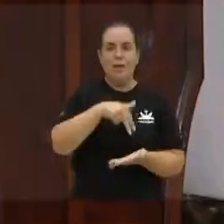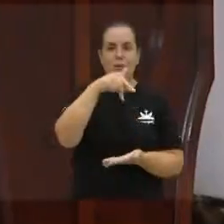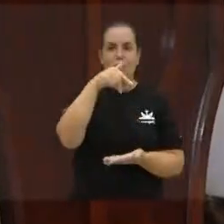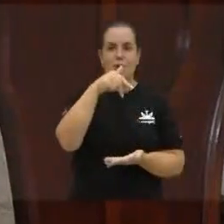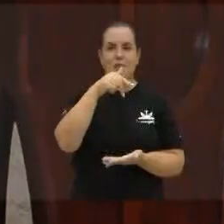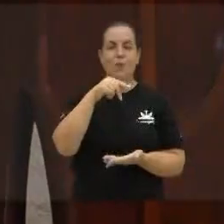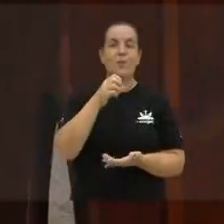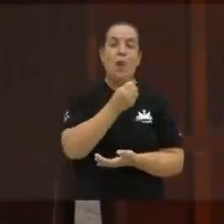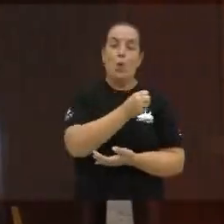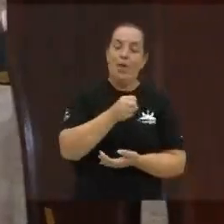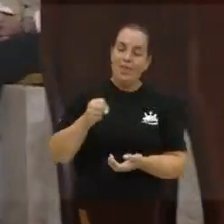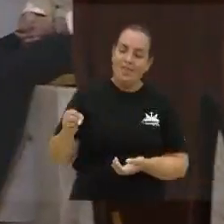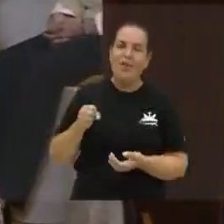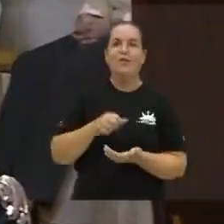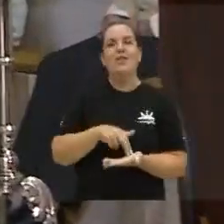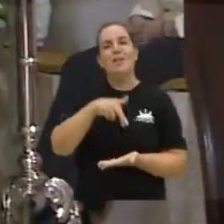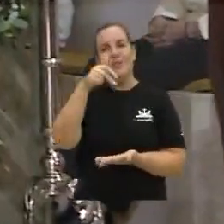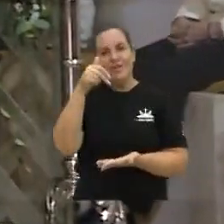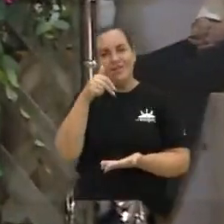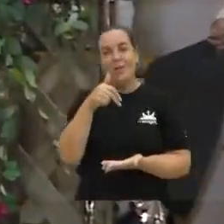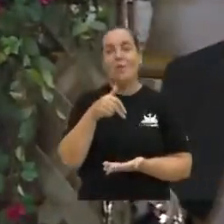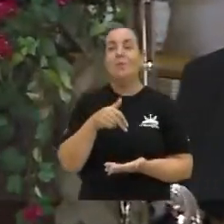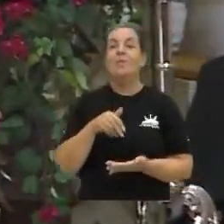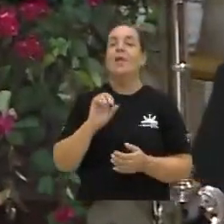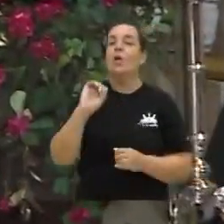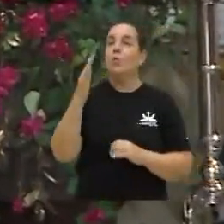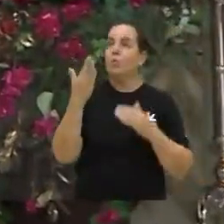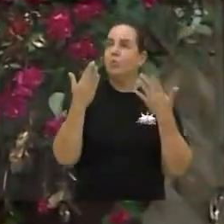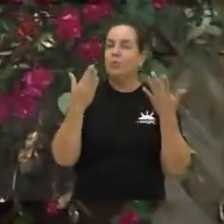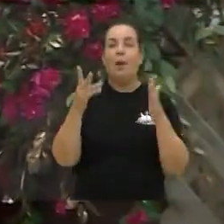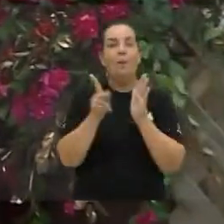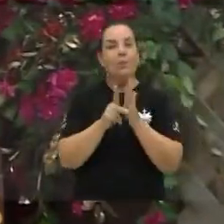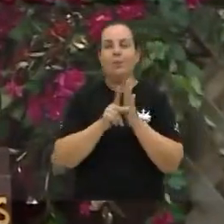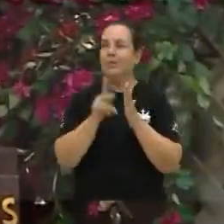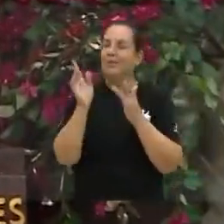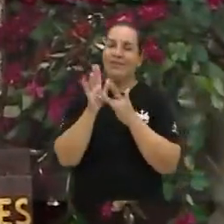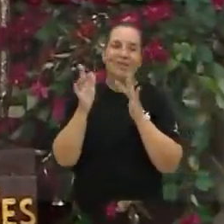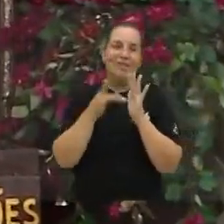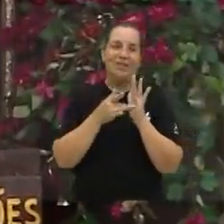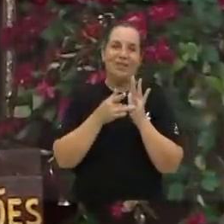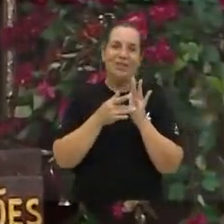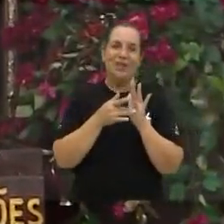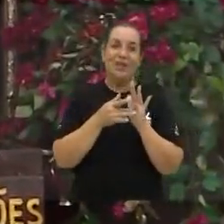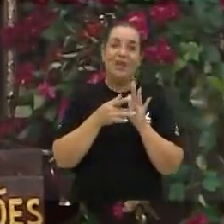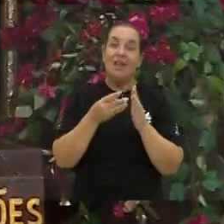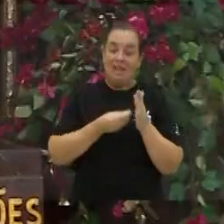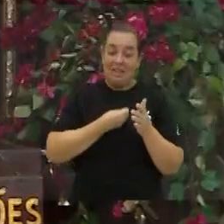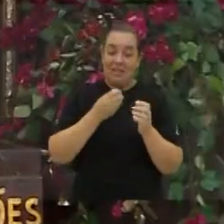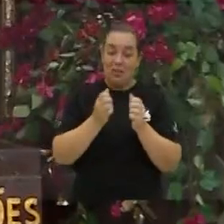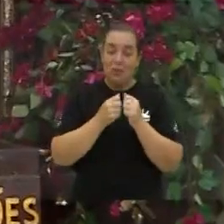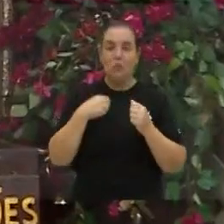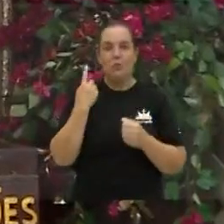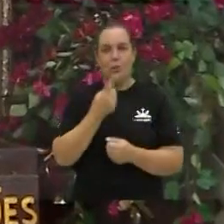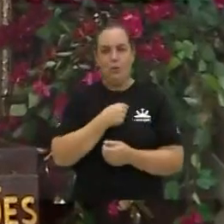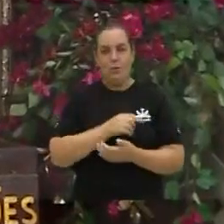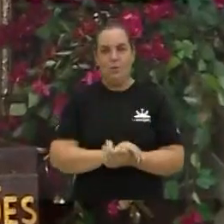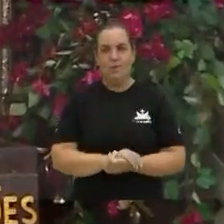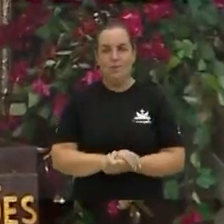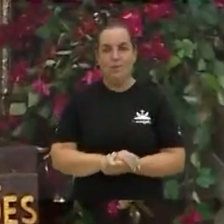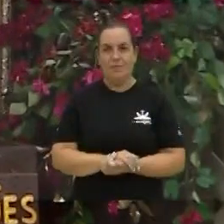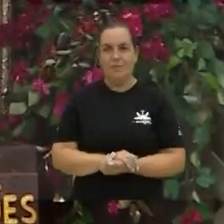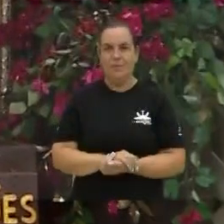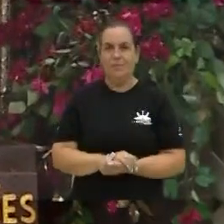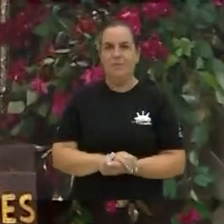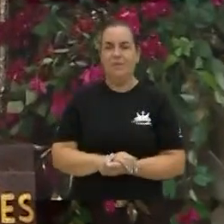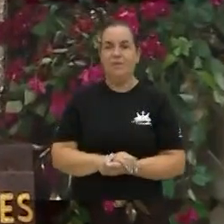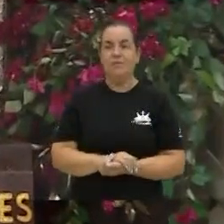semana oitava da Páscoa, os sinais do Cristo presente em nosso meio. E